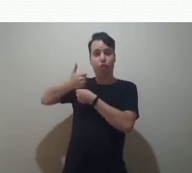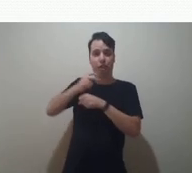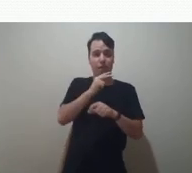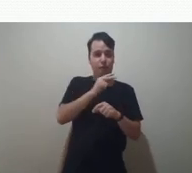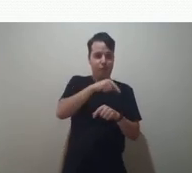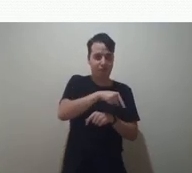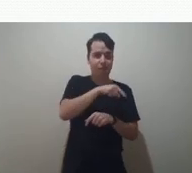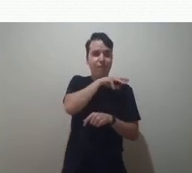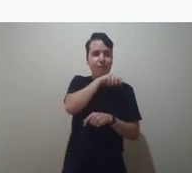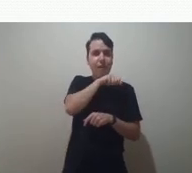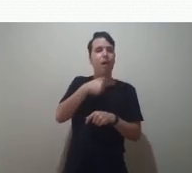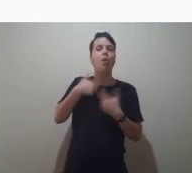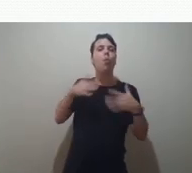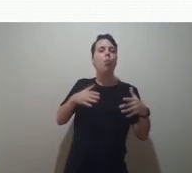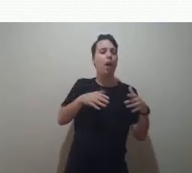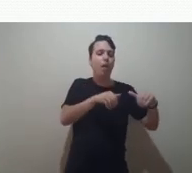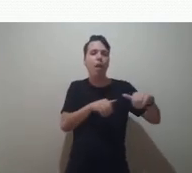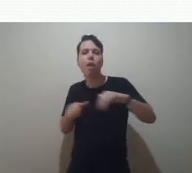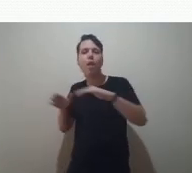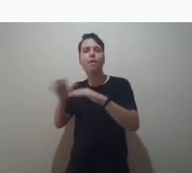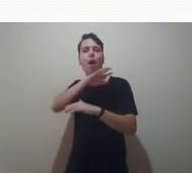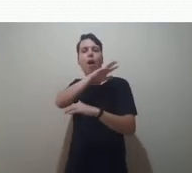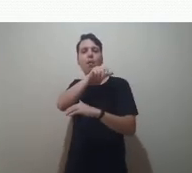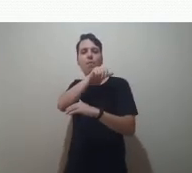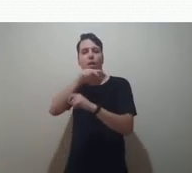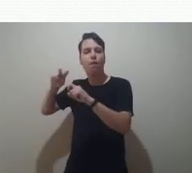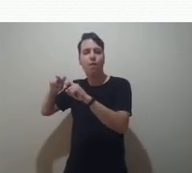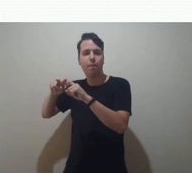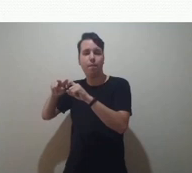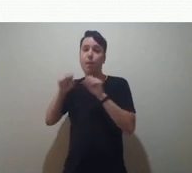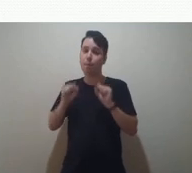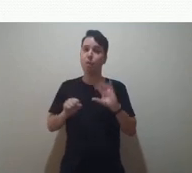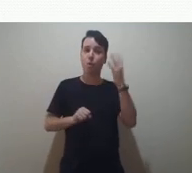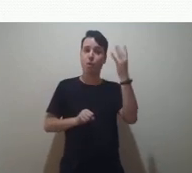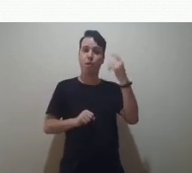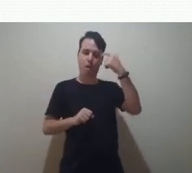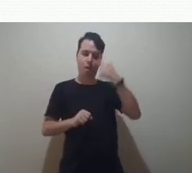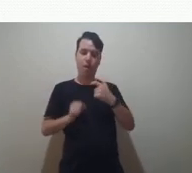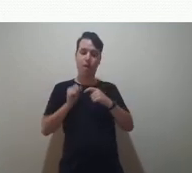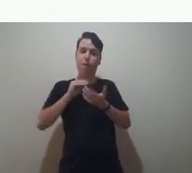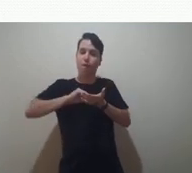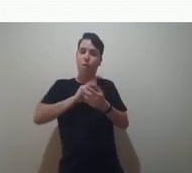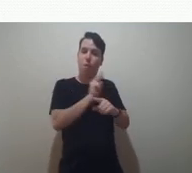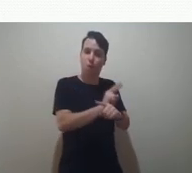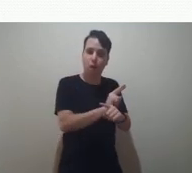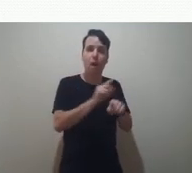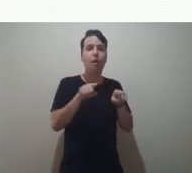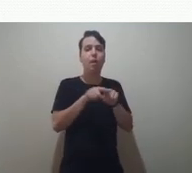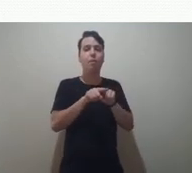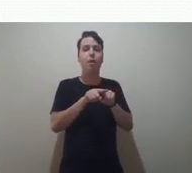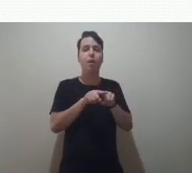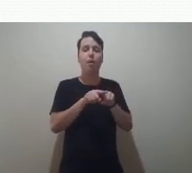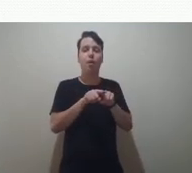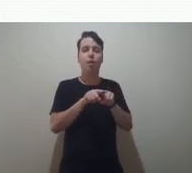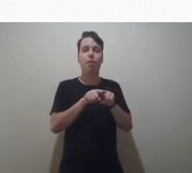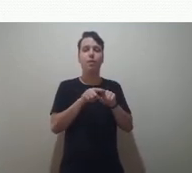hospitais veterinários. Então, isso pode ser tanto para negligência quanto para traumas acidentais. O tutor